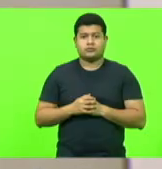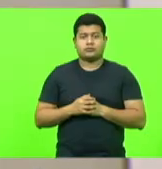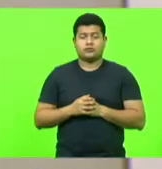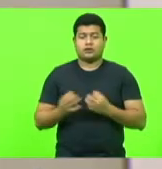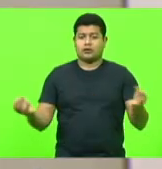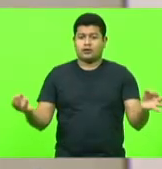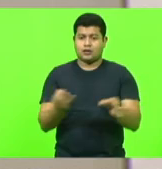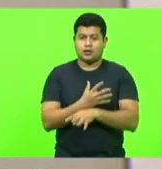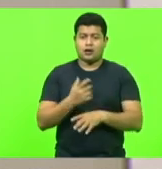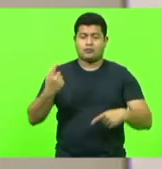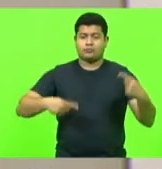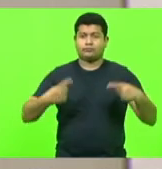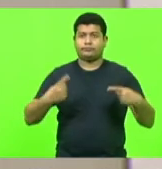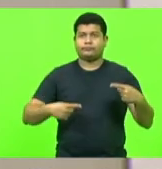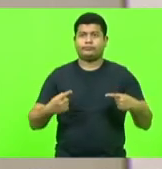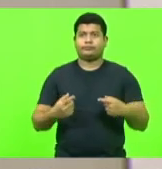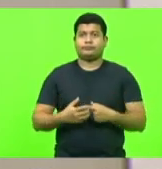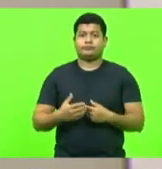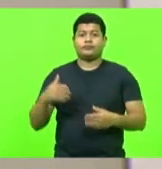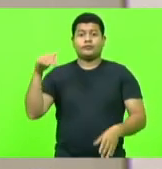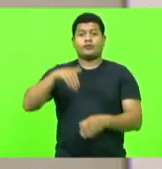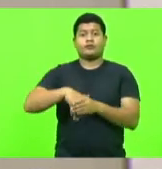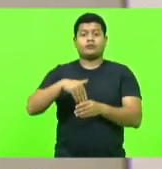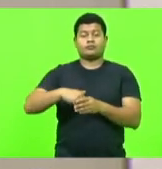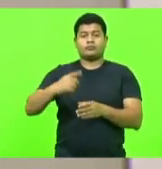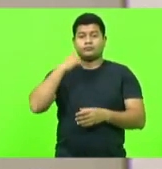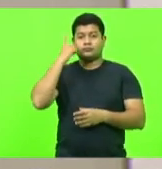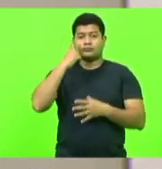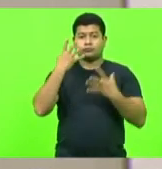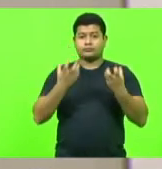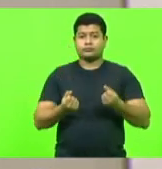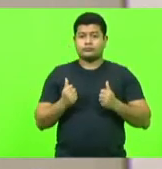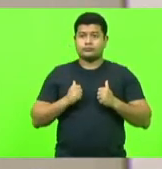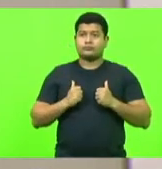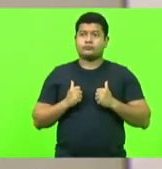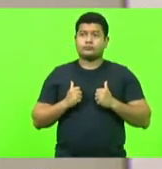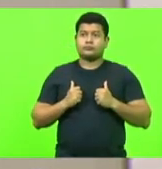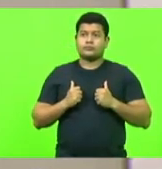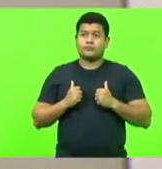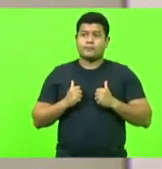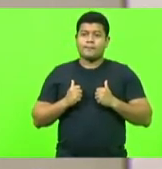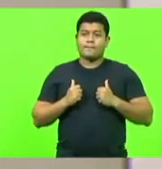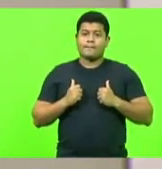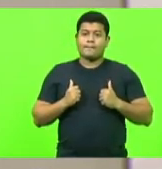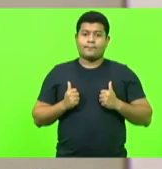Encerrada a discussão, em votação. Deputados que aprovam, permaneçam como se encontram.